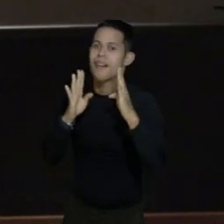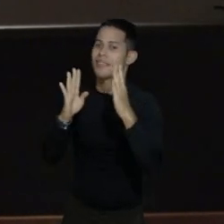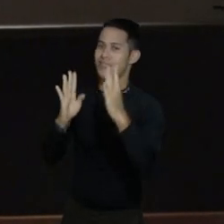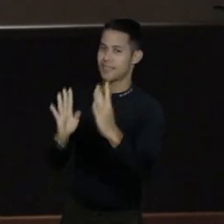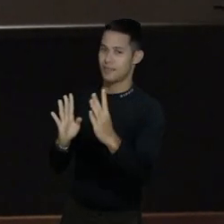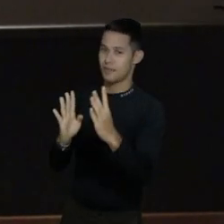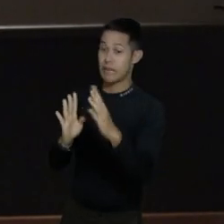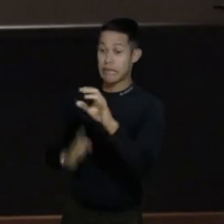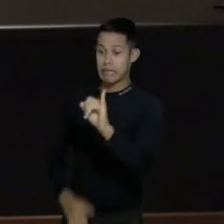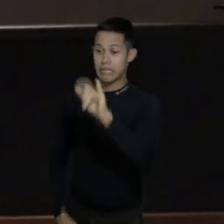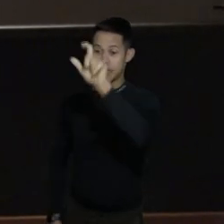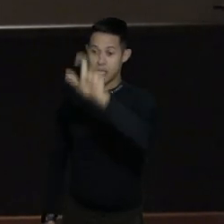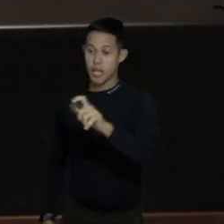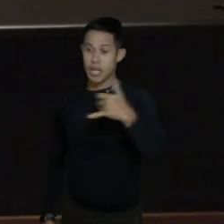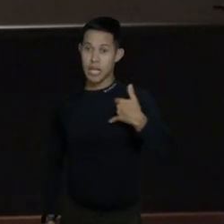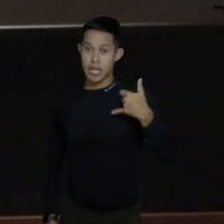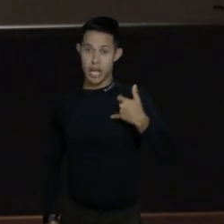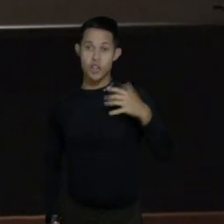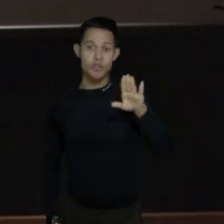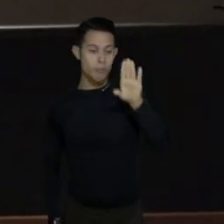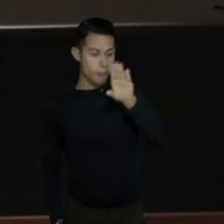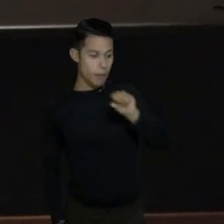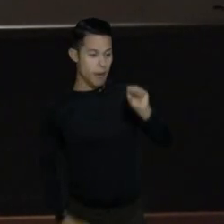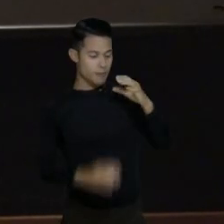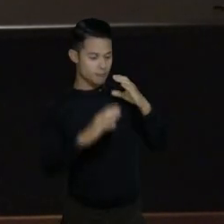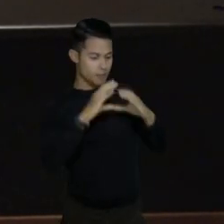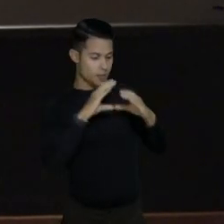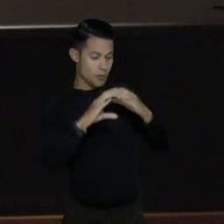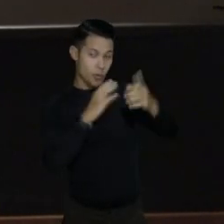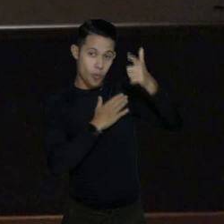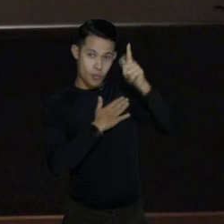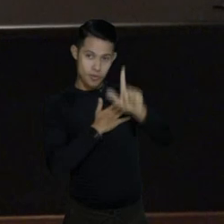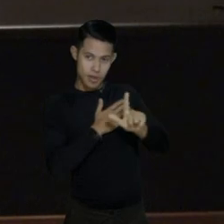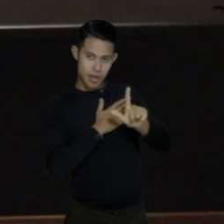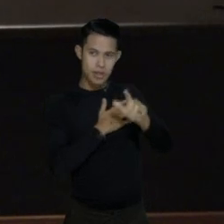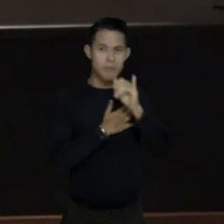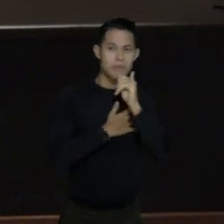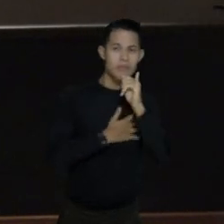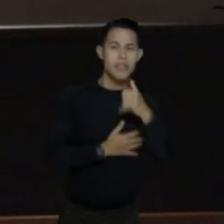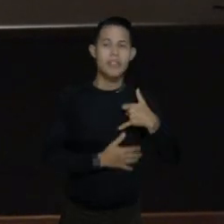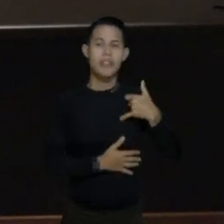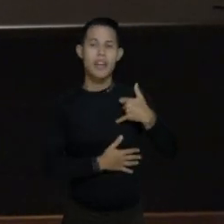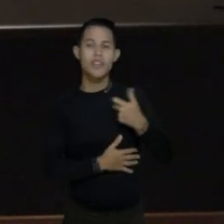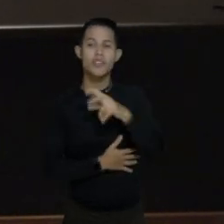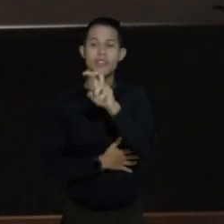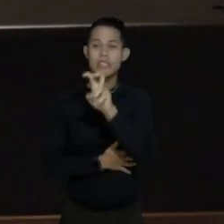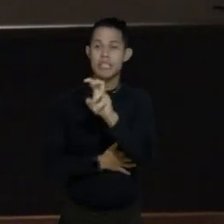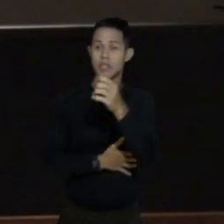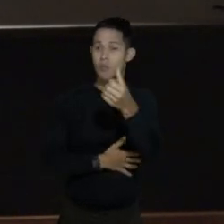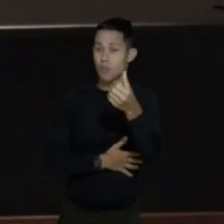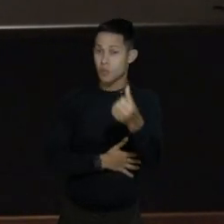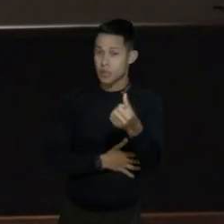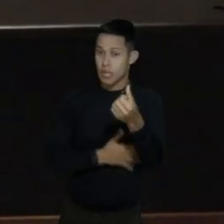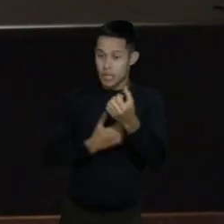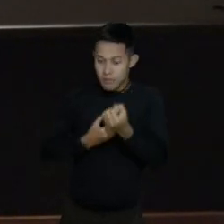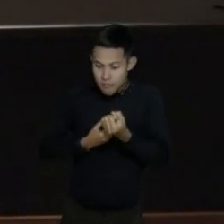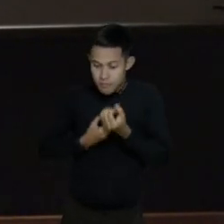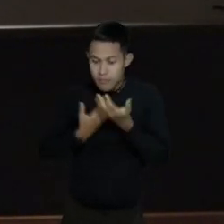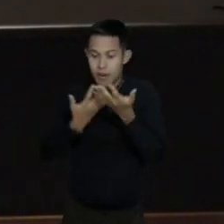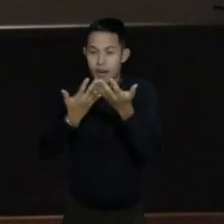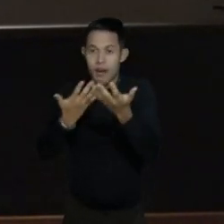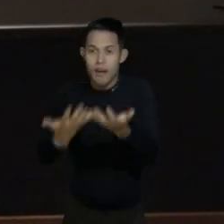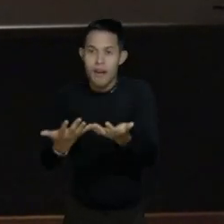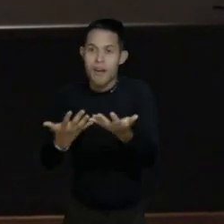fala se ele não tá numa idade ainda que ele fala a gente tá falando de 5 6 anos que ainda ele não vai conseguir se expressar tão bem ele fala mas não vai se